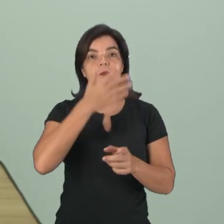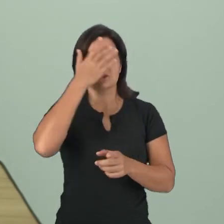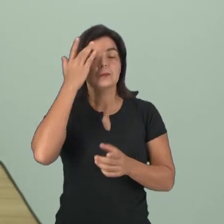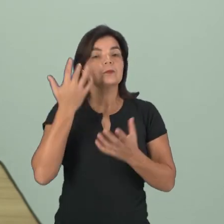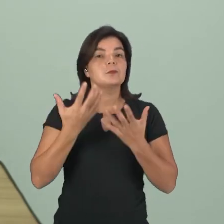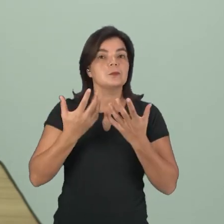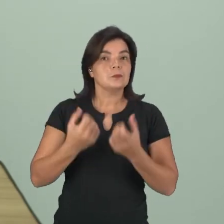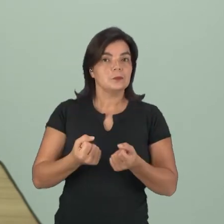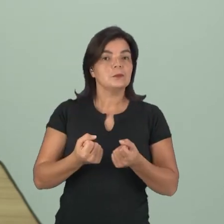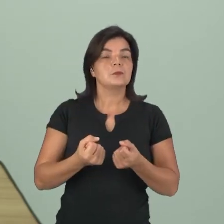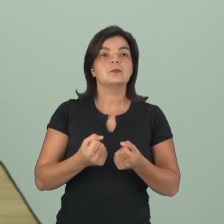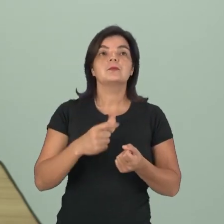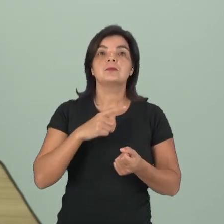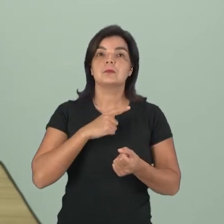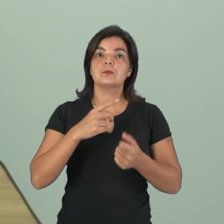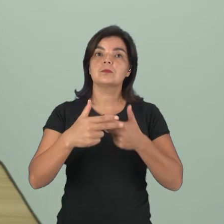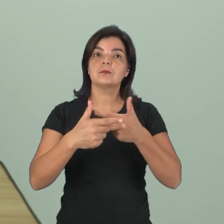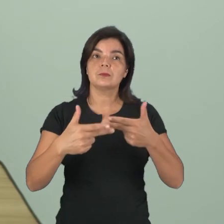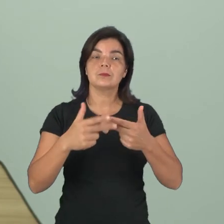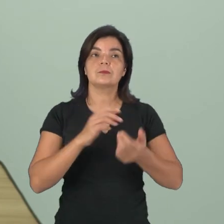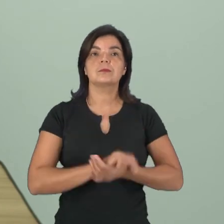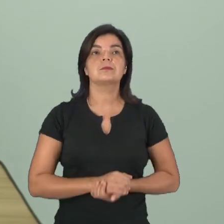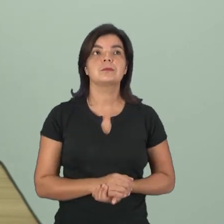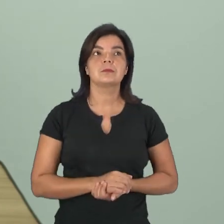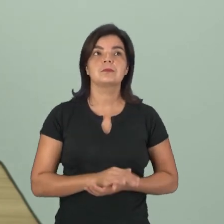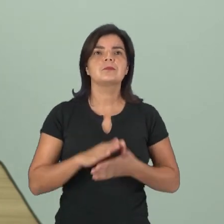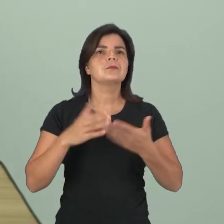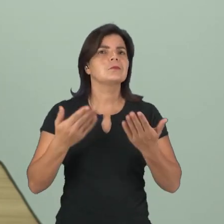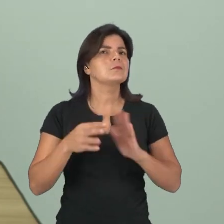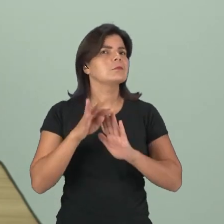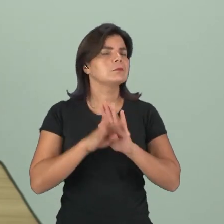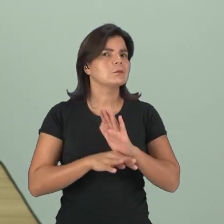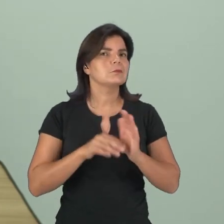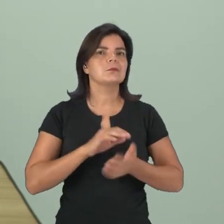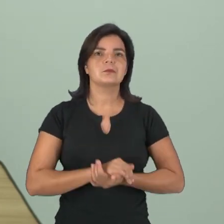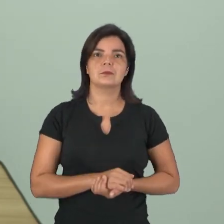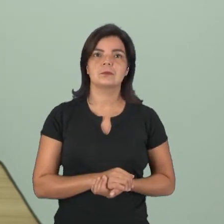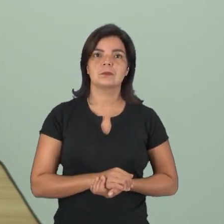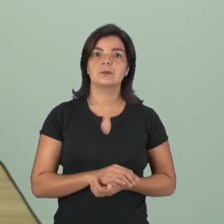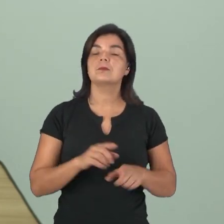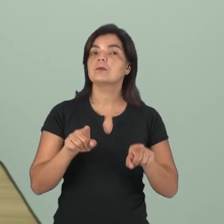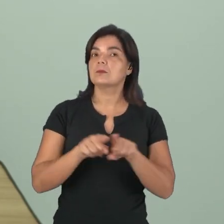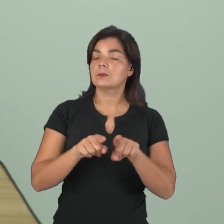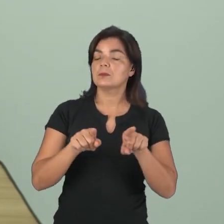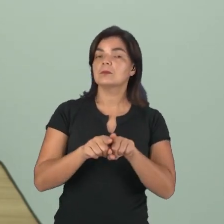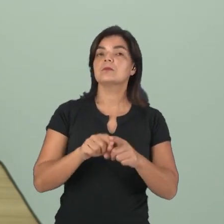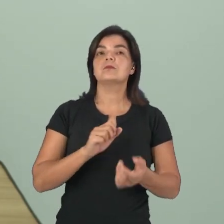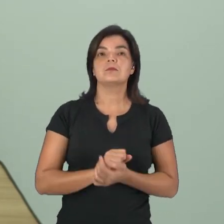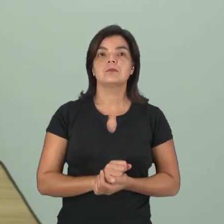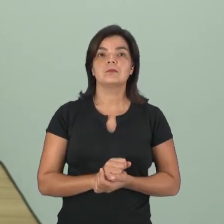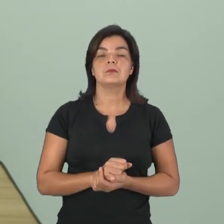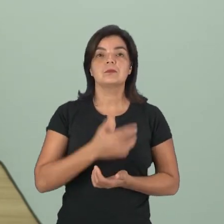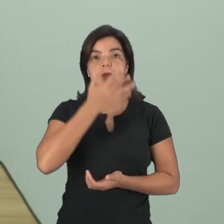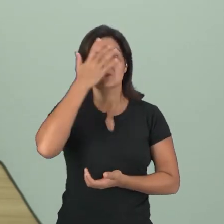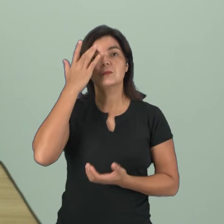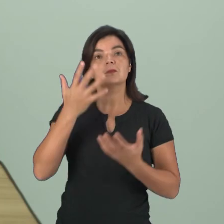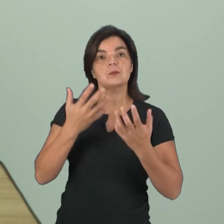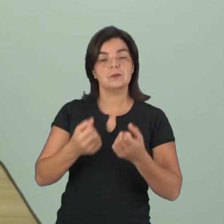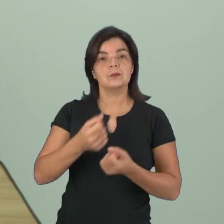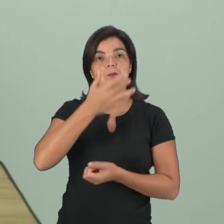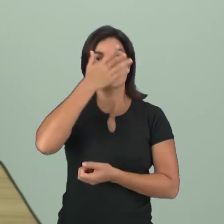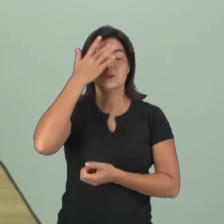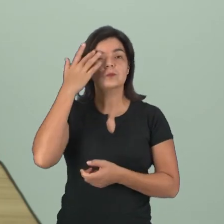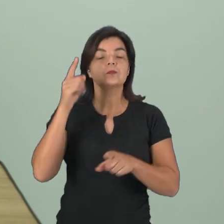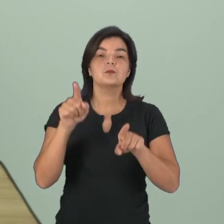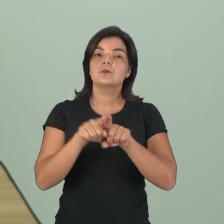as pessoas a adquirir um produto. Qual é esse texto? Que serve para convencer alguém,